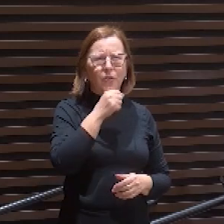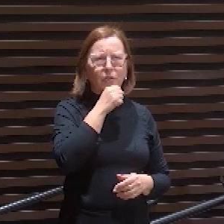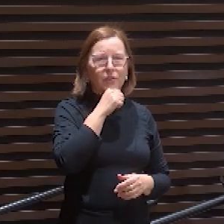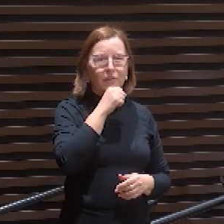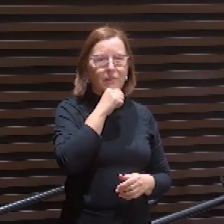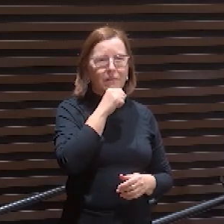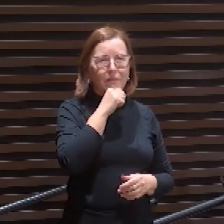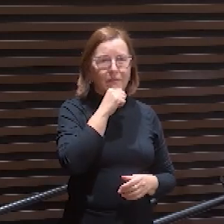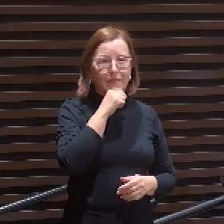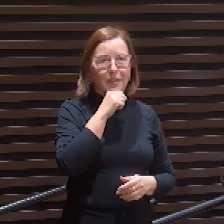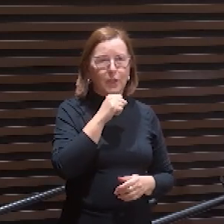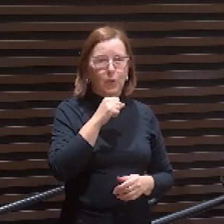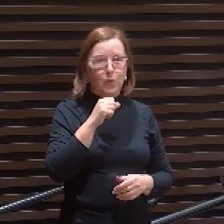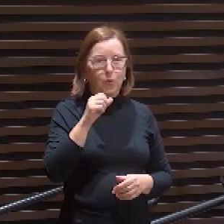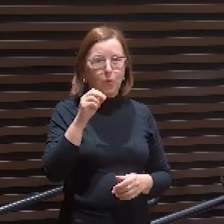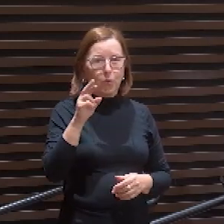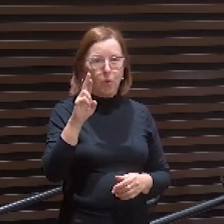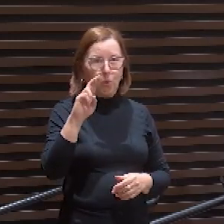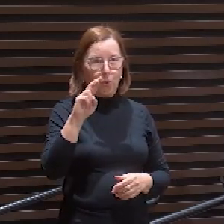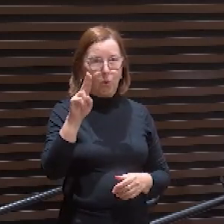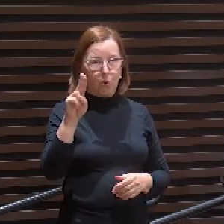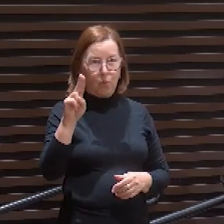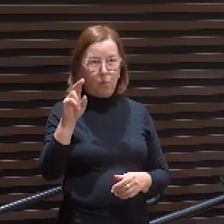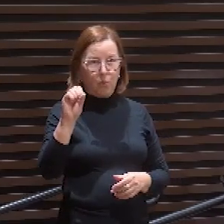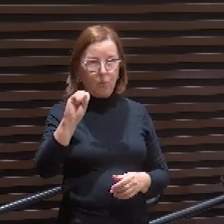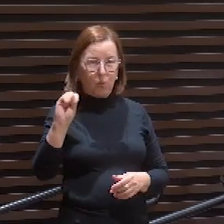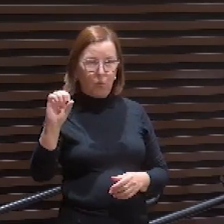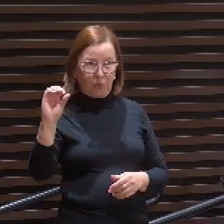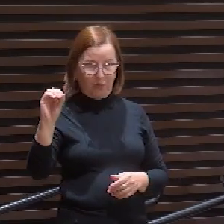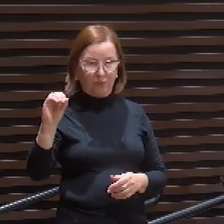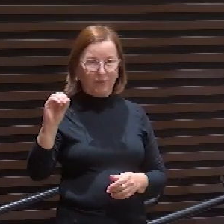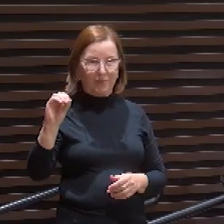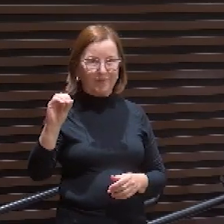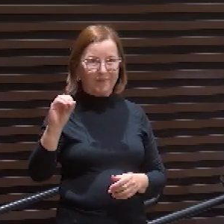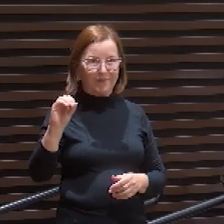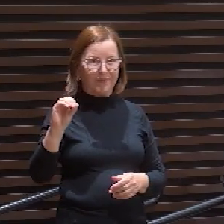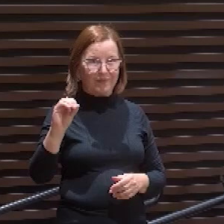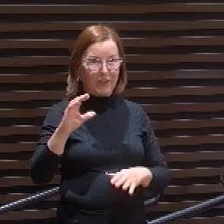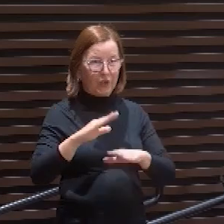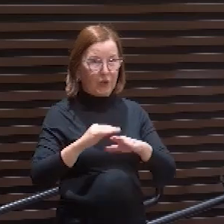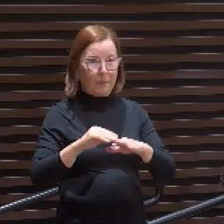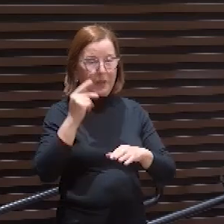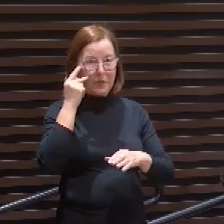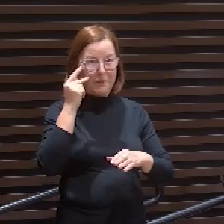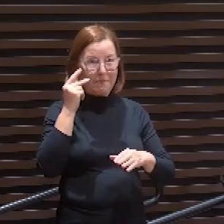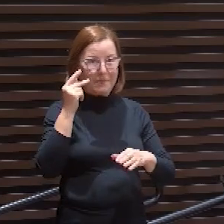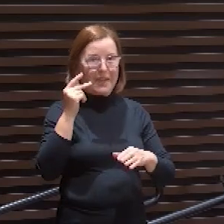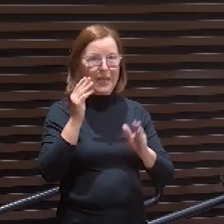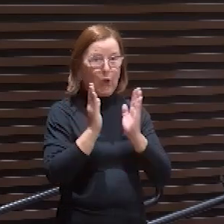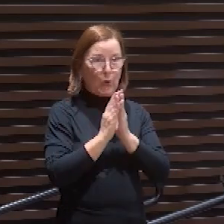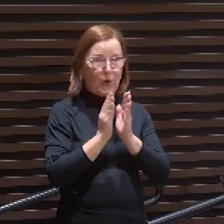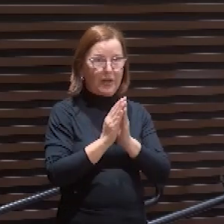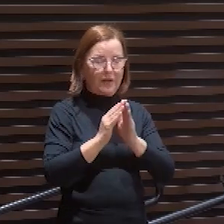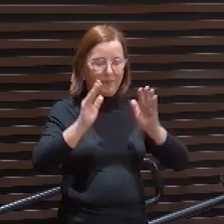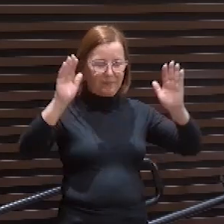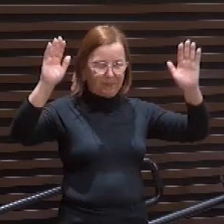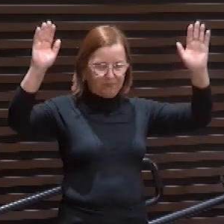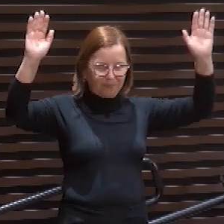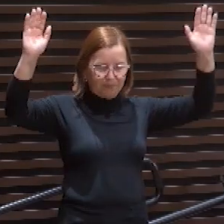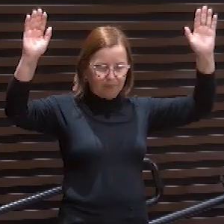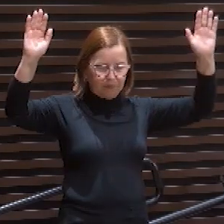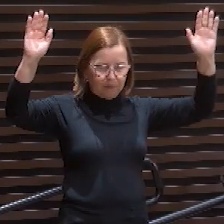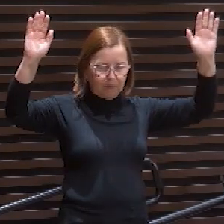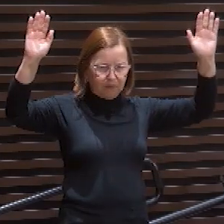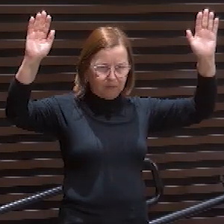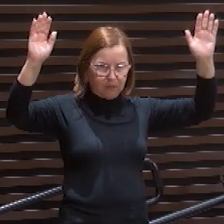de fé, foi concitado a orar e ele levantou as mãos e